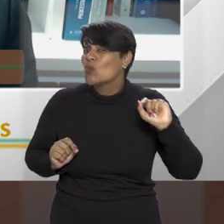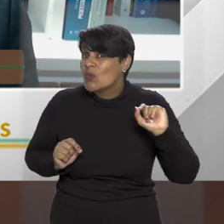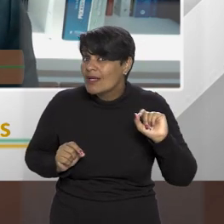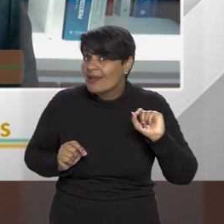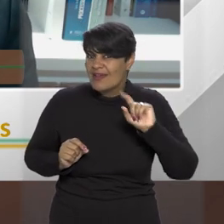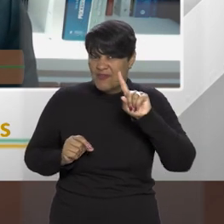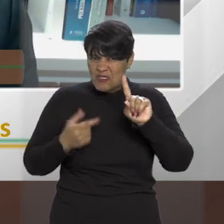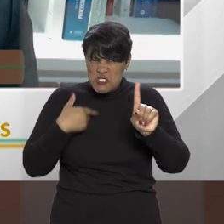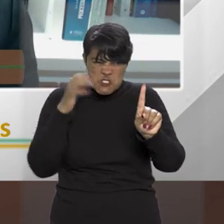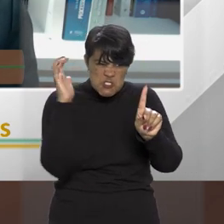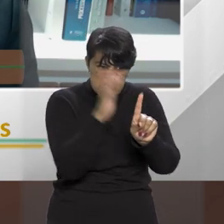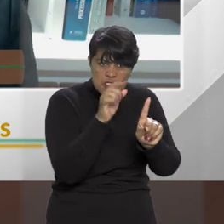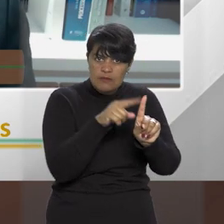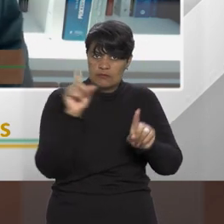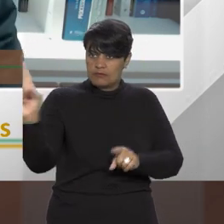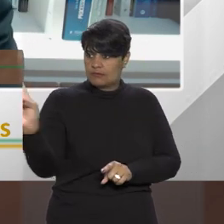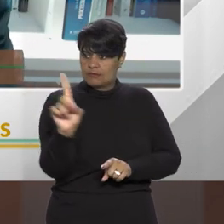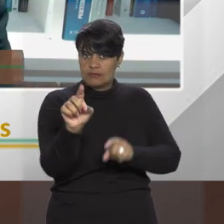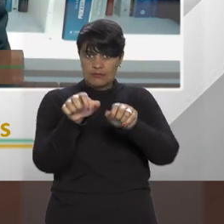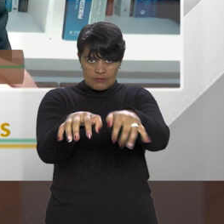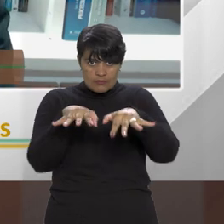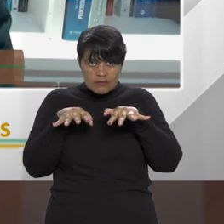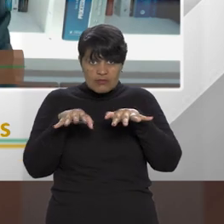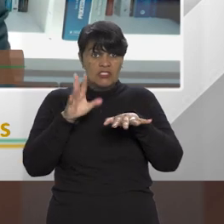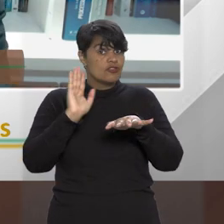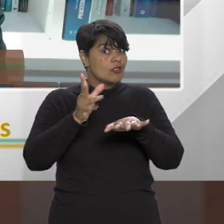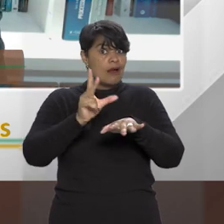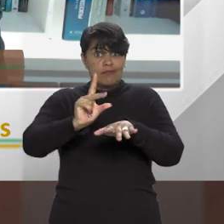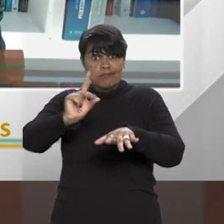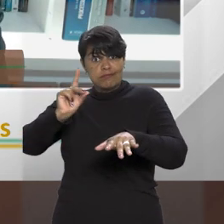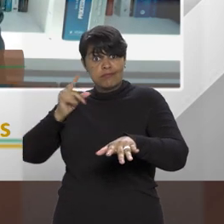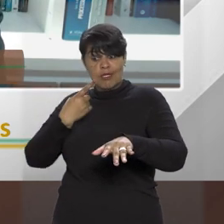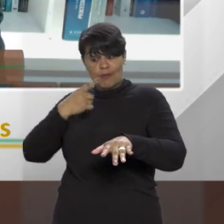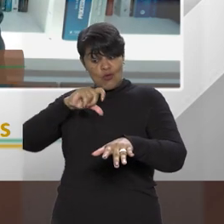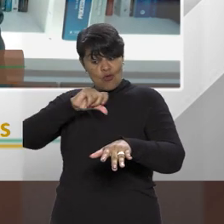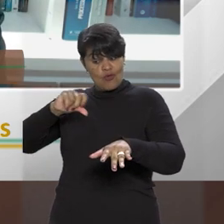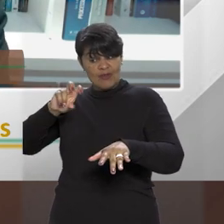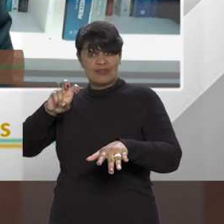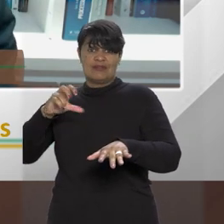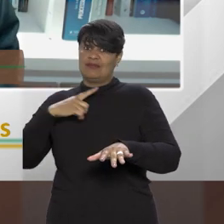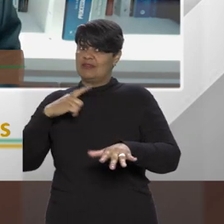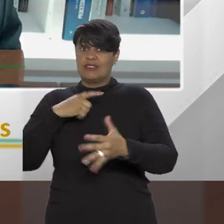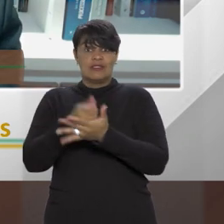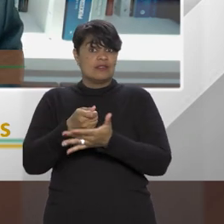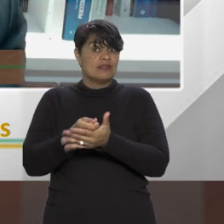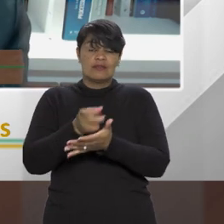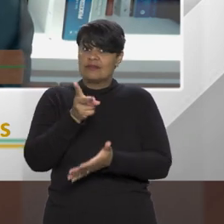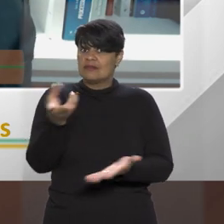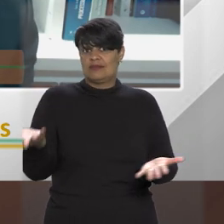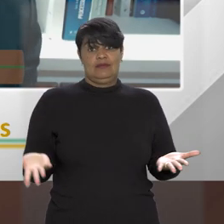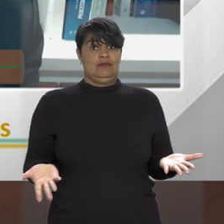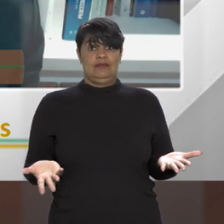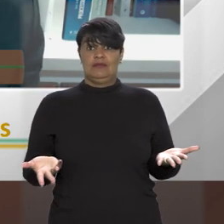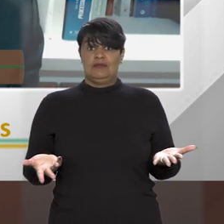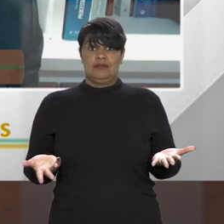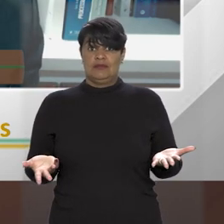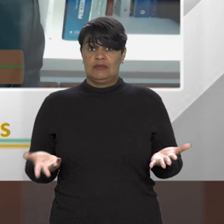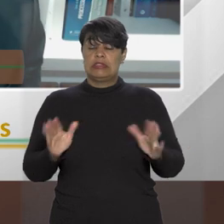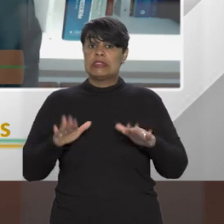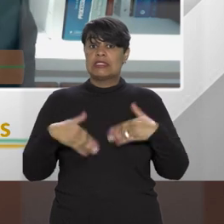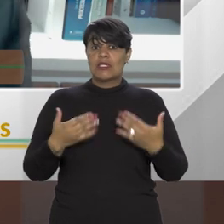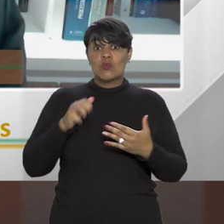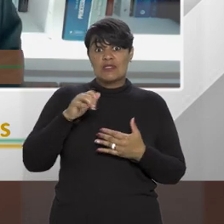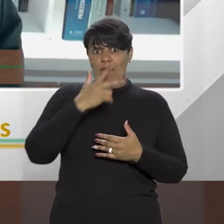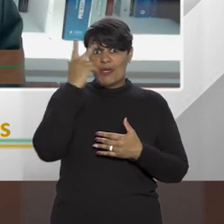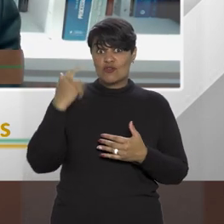juizados especiais estaduais. Afinal de contas, se o autor não vai à audiência no juizado, o processo é extinto. E o réu, se não